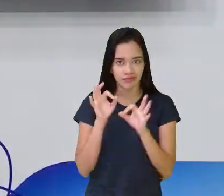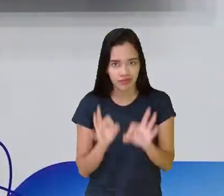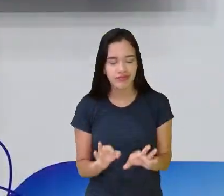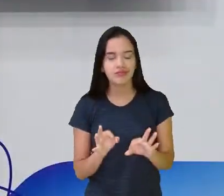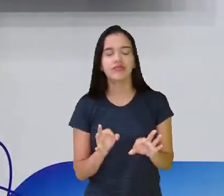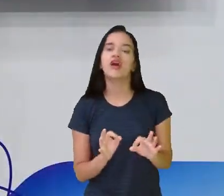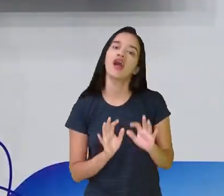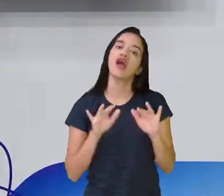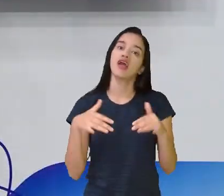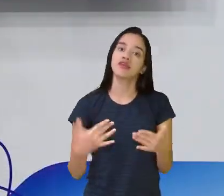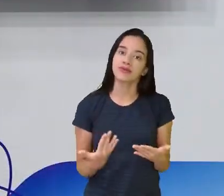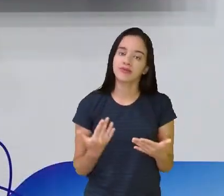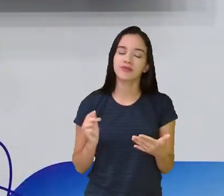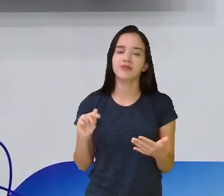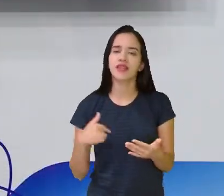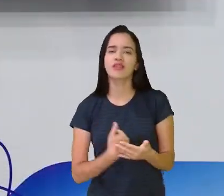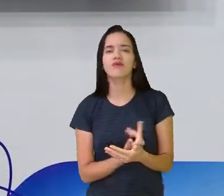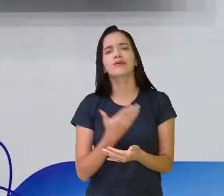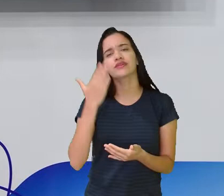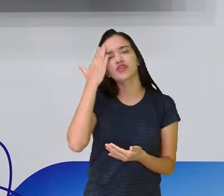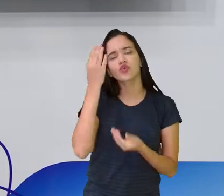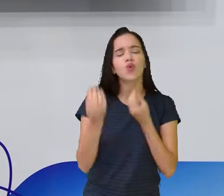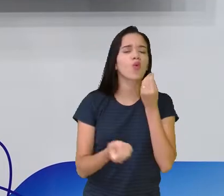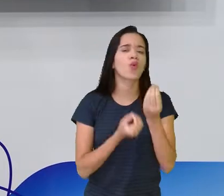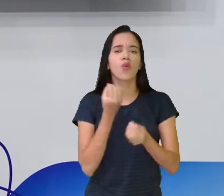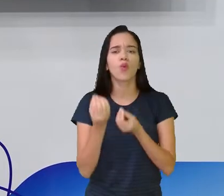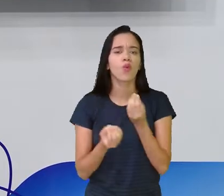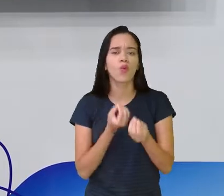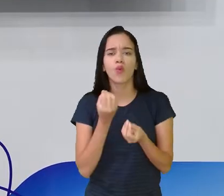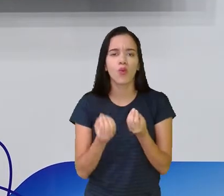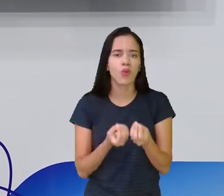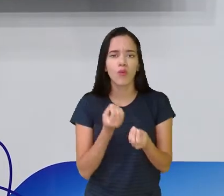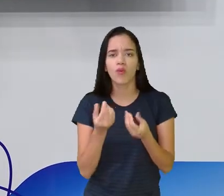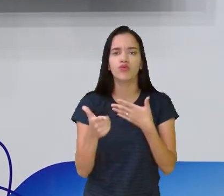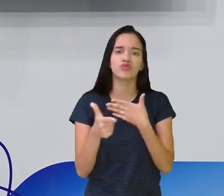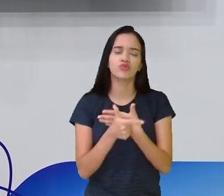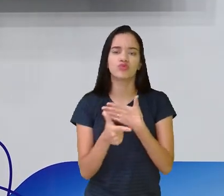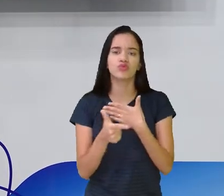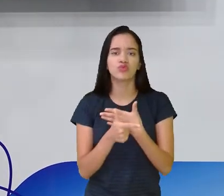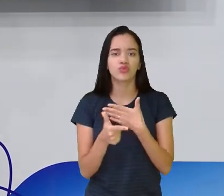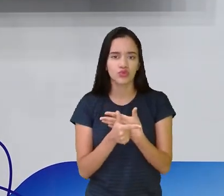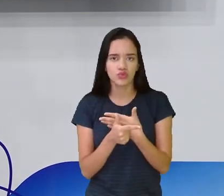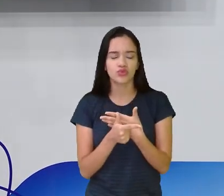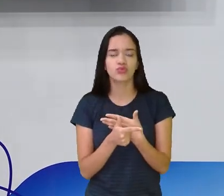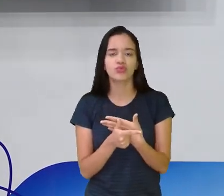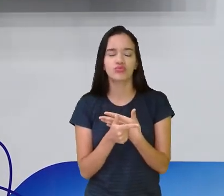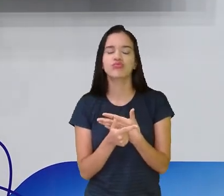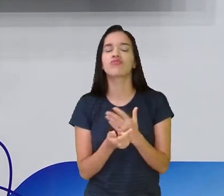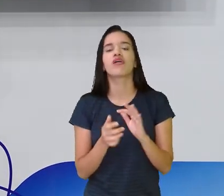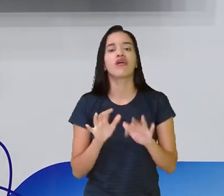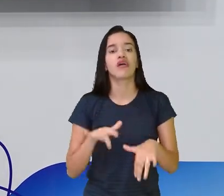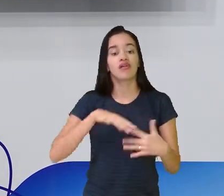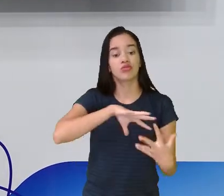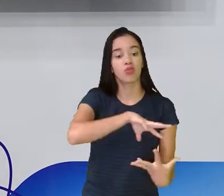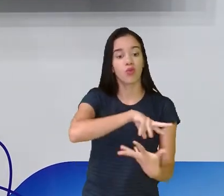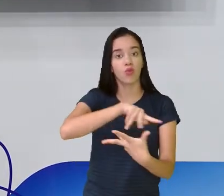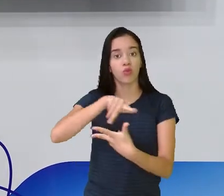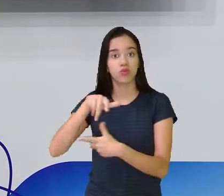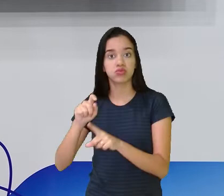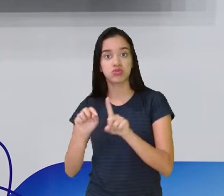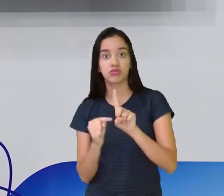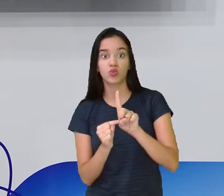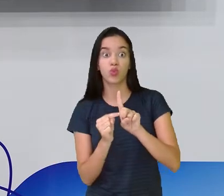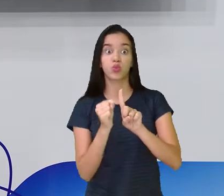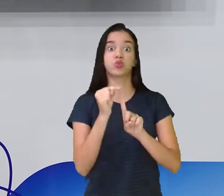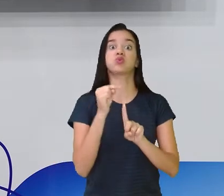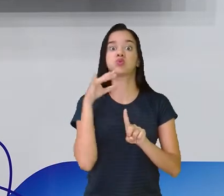tá? Então, para a gente entender como é que funciona toda essa questão do aquecimento global, a gente